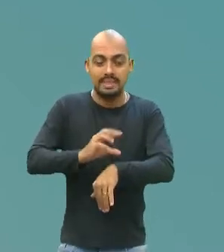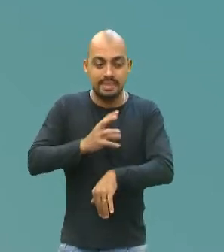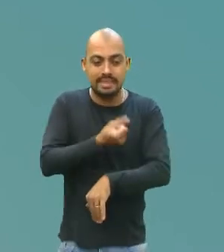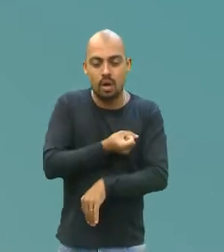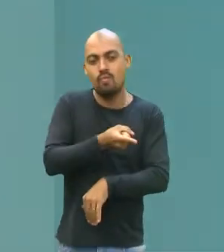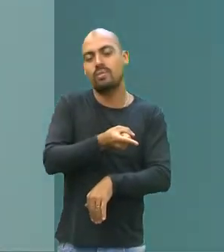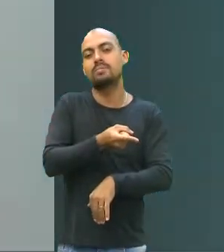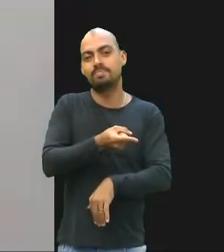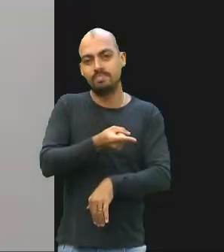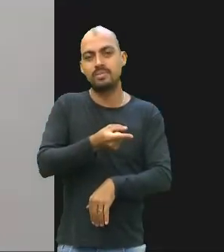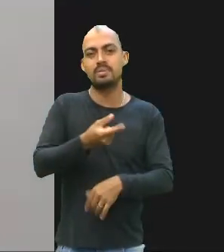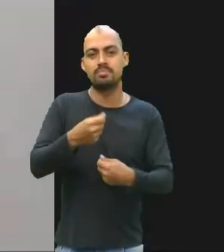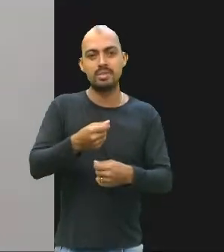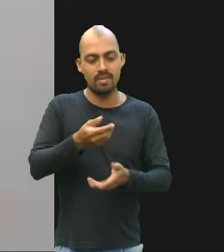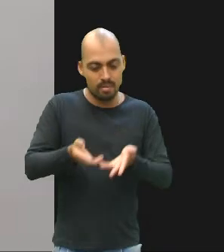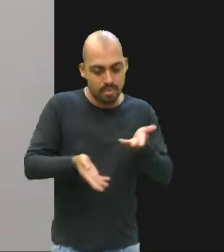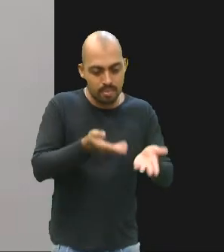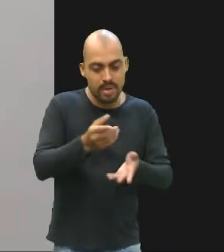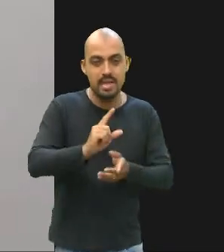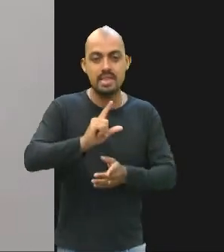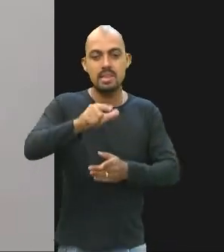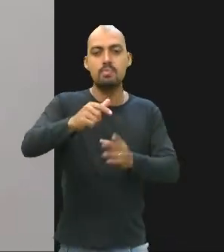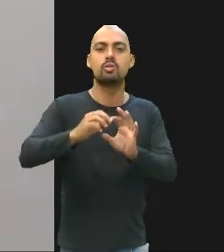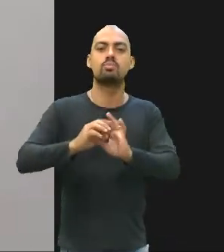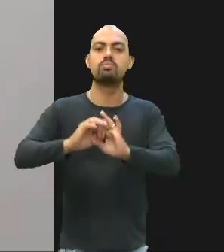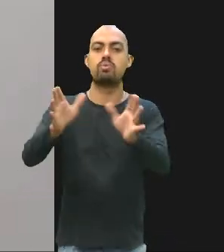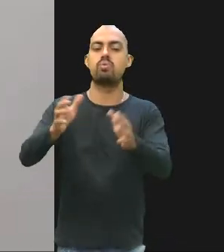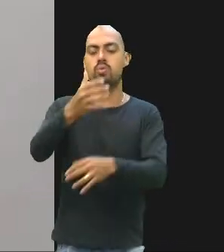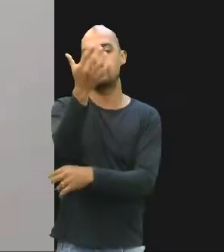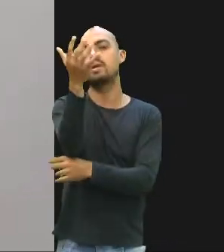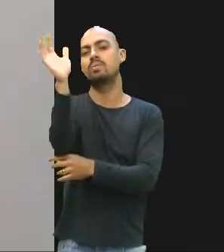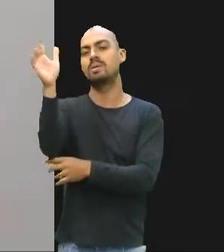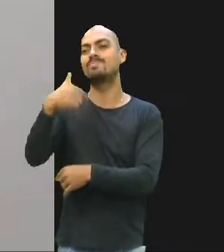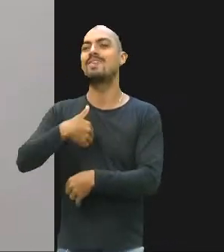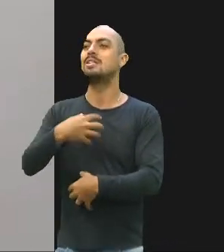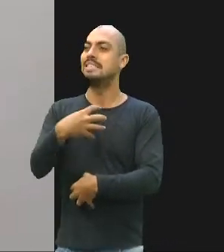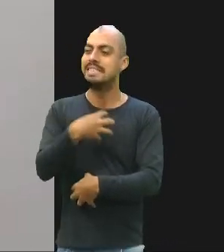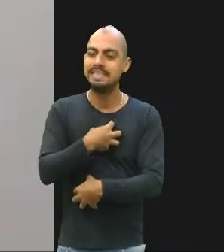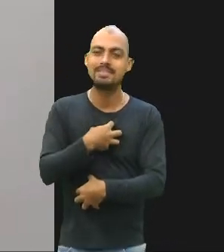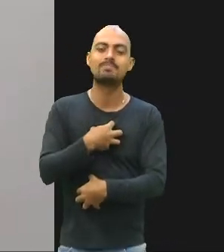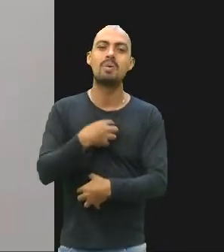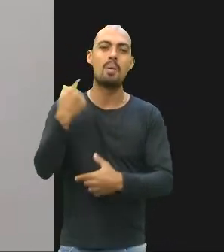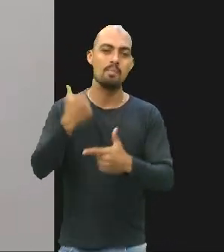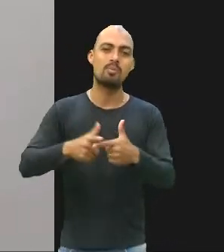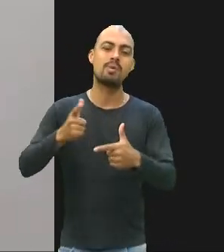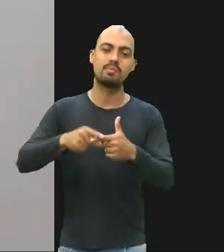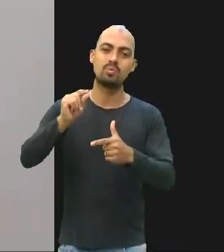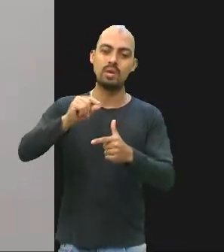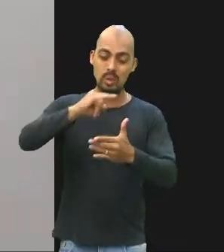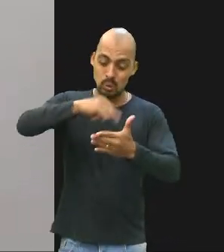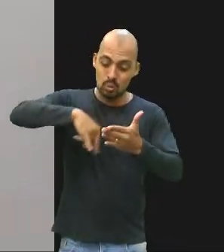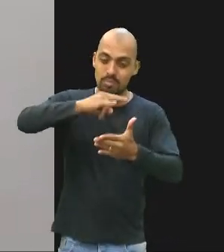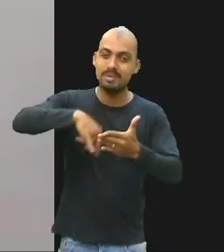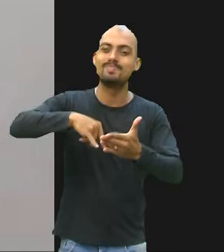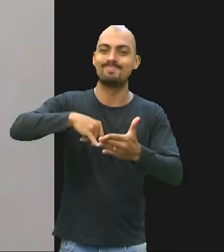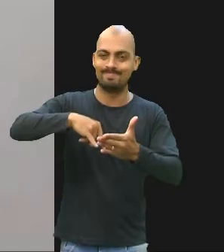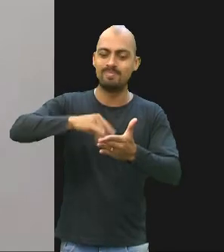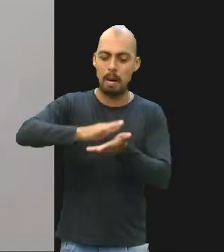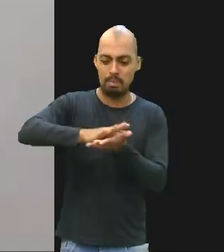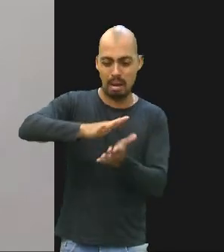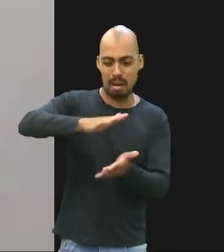né? Depois reabilitar e soltar novamente para a natureza. Então, eu senti essa burocracia na hora do resgate em si,